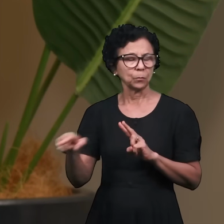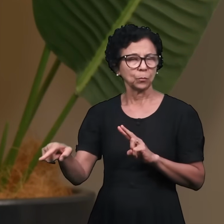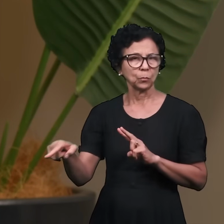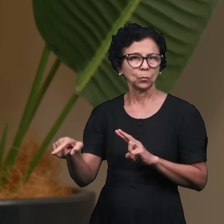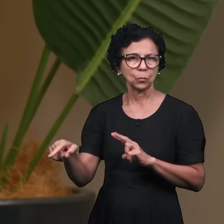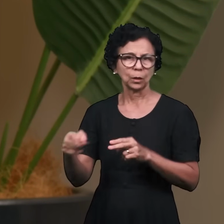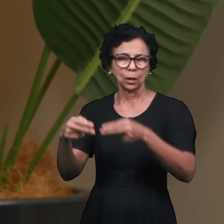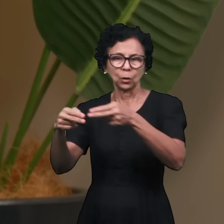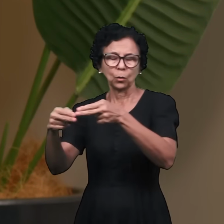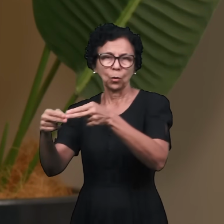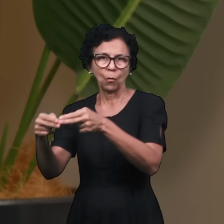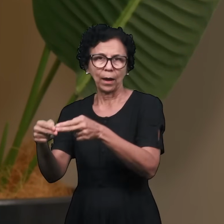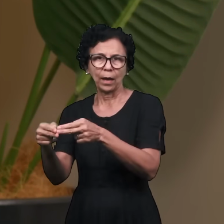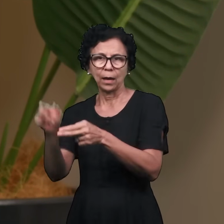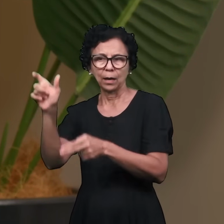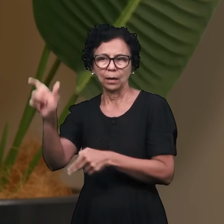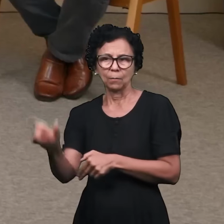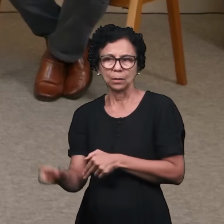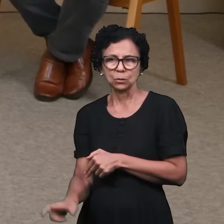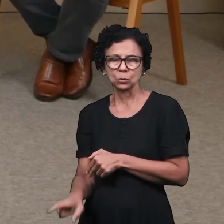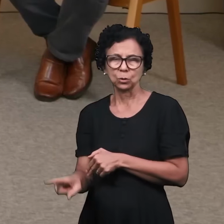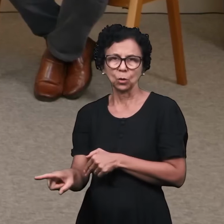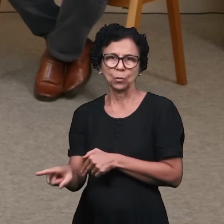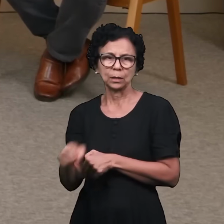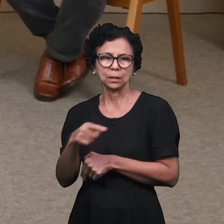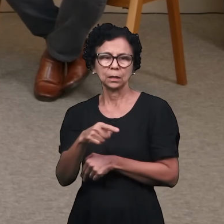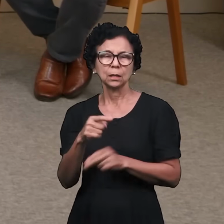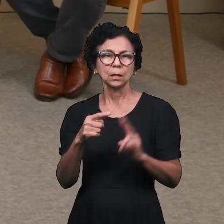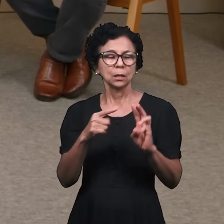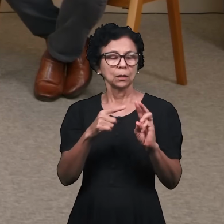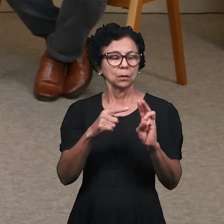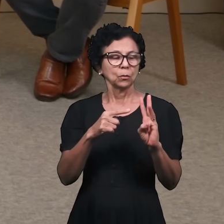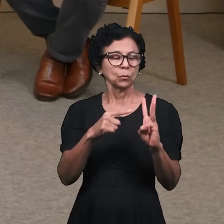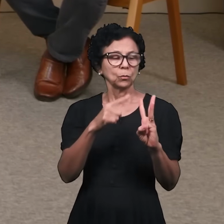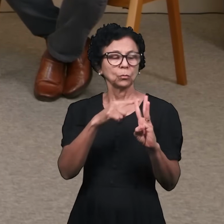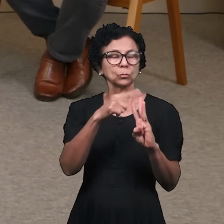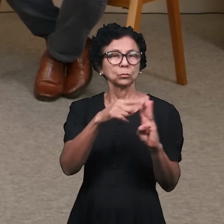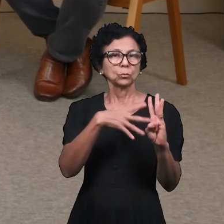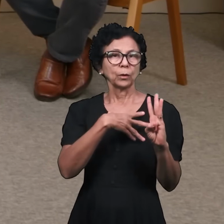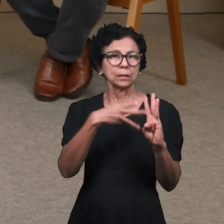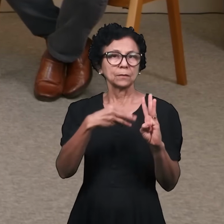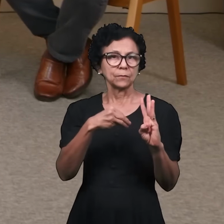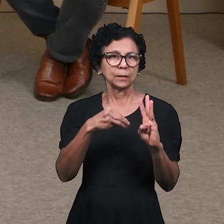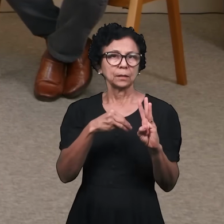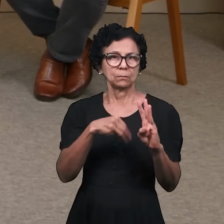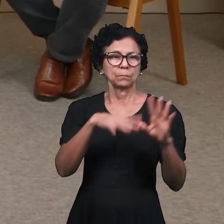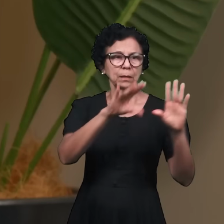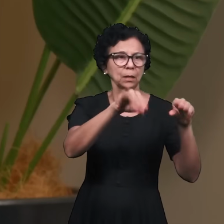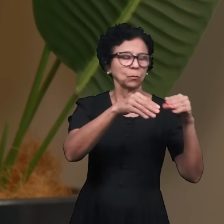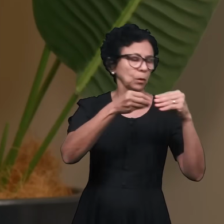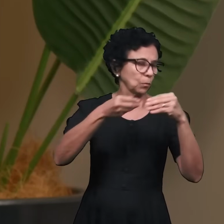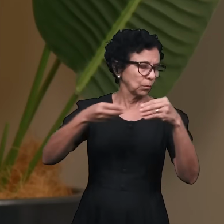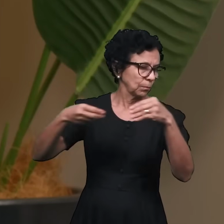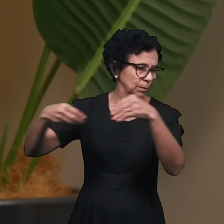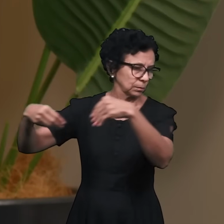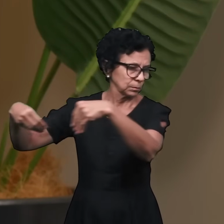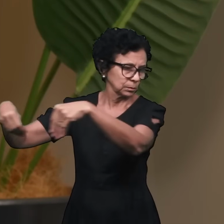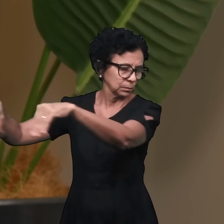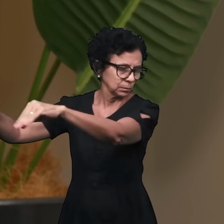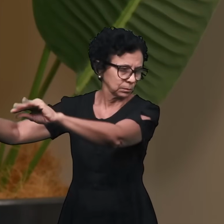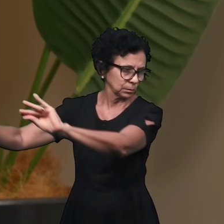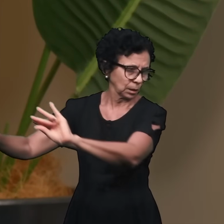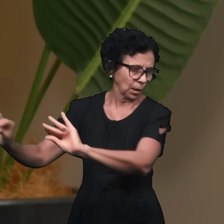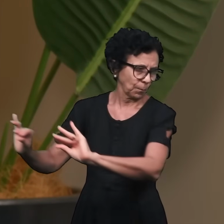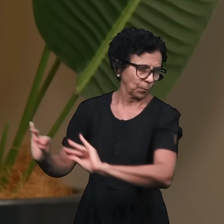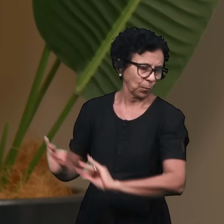vieram por detrás e cobriram Noé. Mas quando Noé ele despertou, né, do efeito daquele